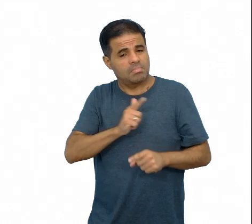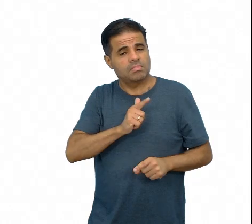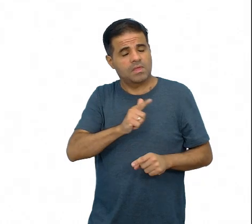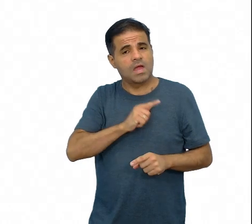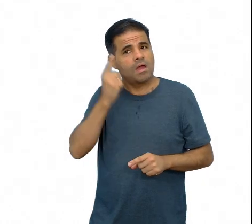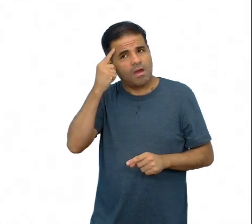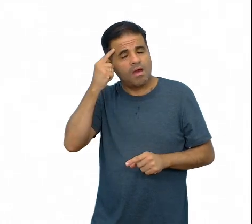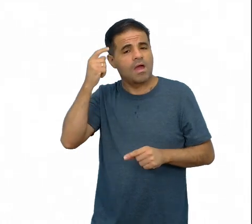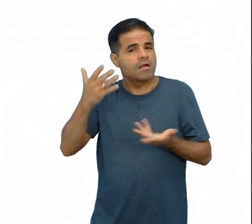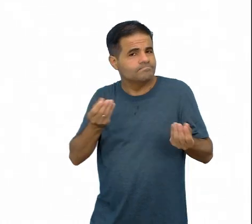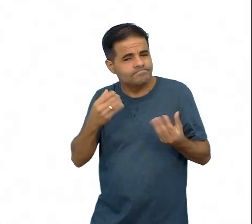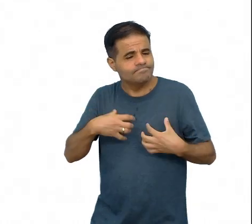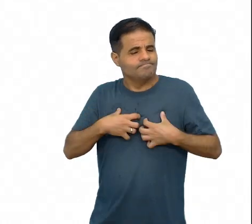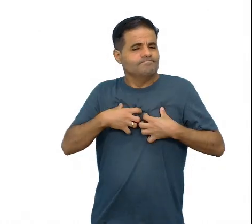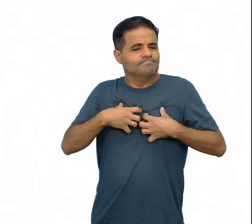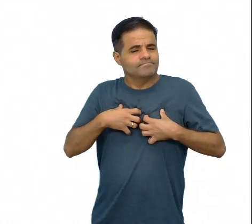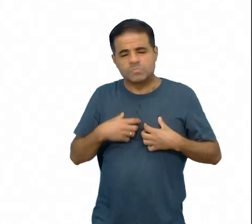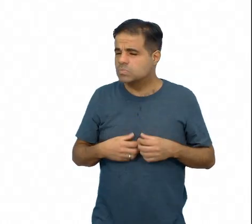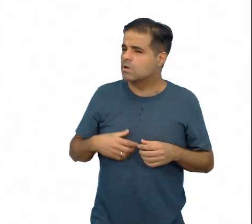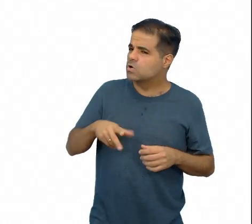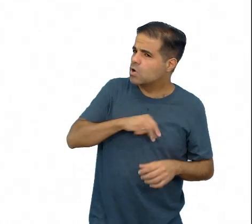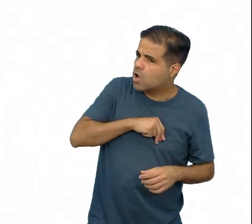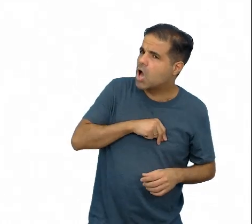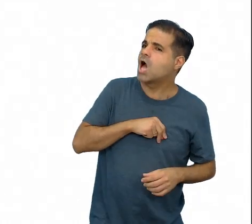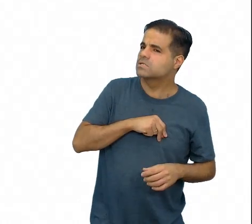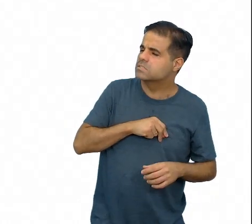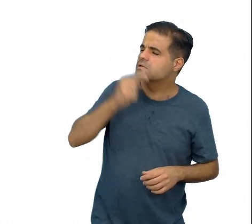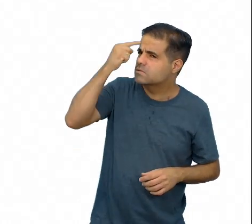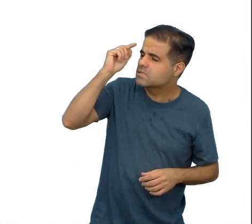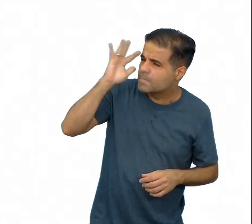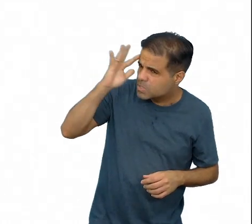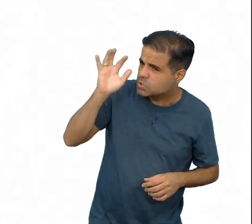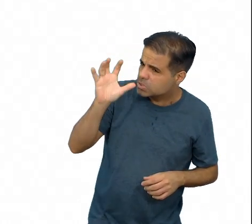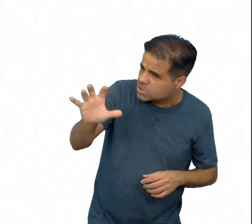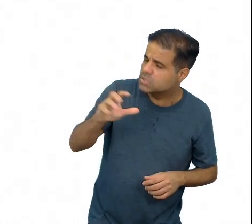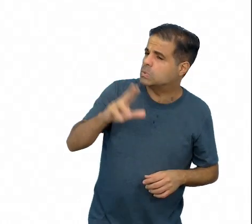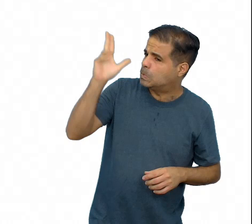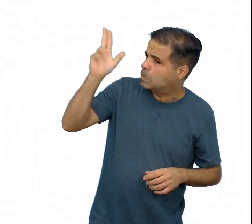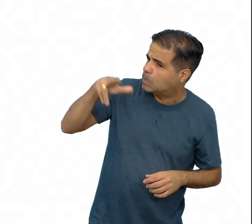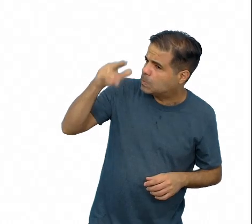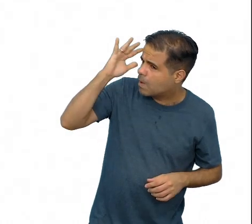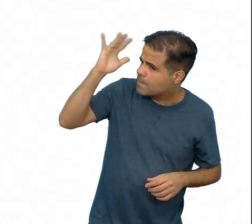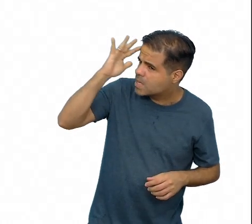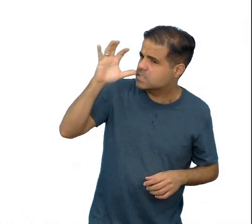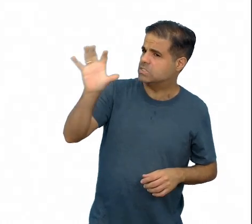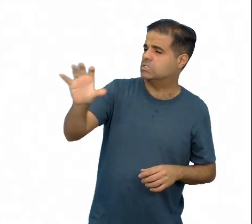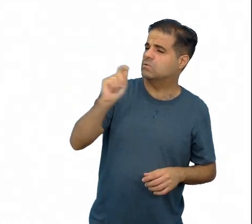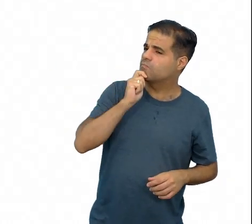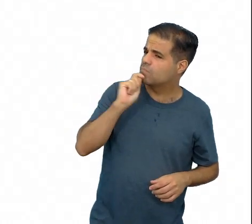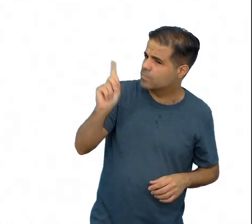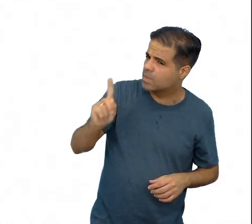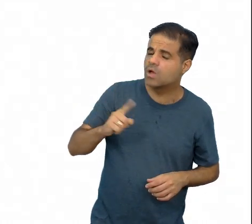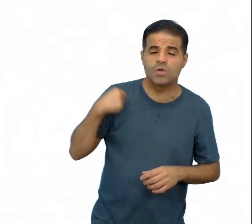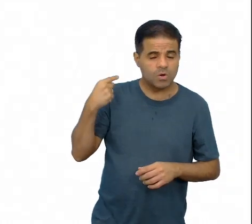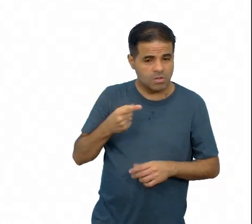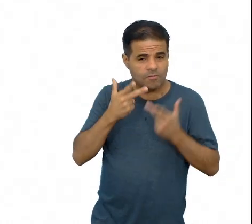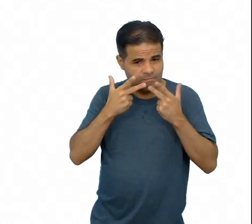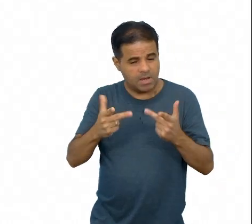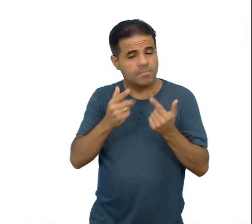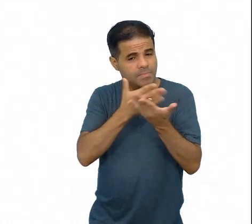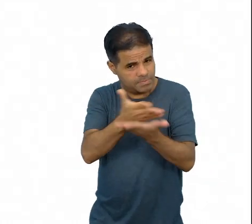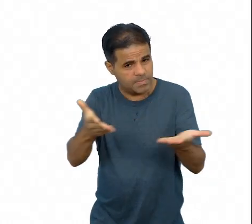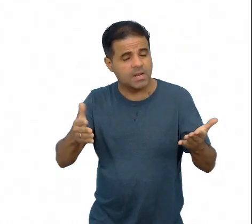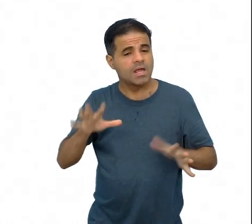o quanto que eles se encantam quando a gente fala assim, nossa, você pensou nisso? Eu nunca tinha pensado, né, até quando nós falamos isso para